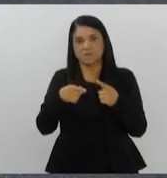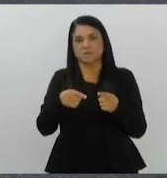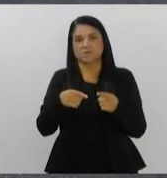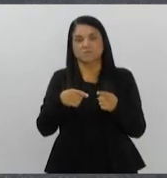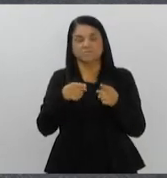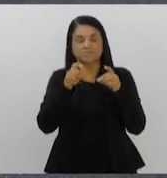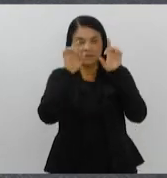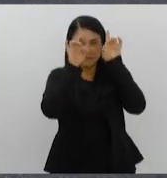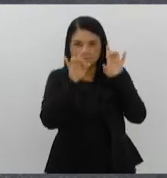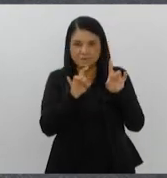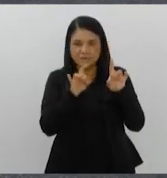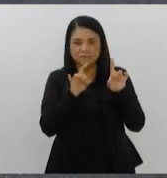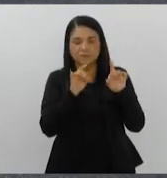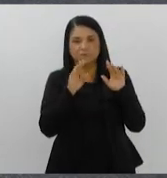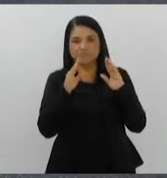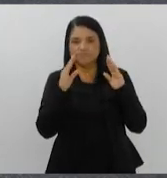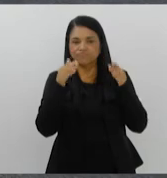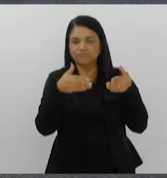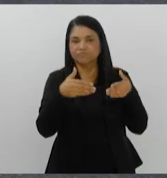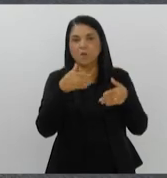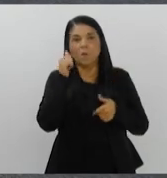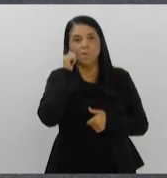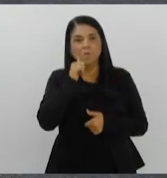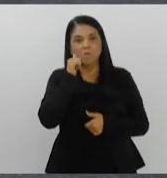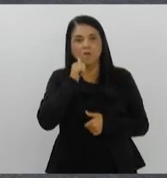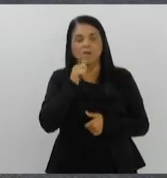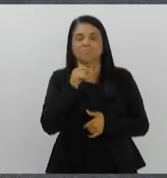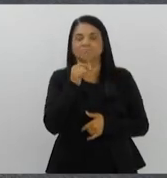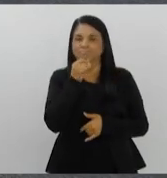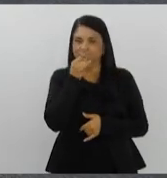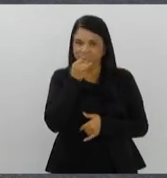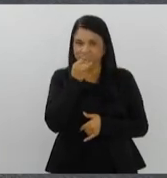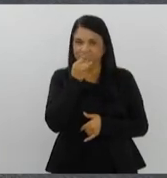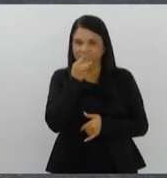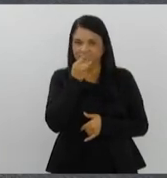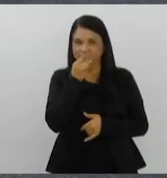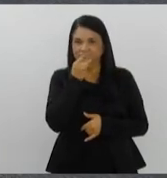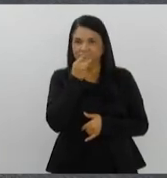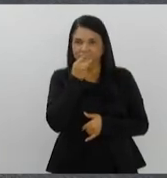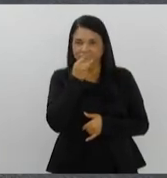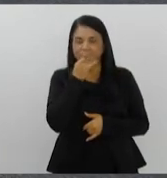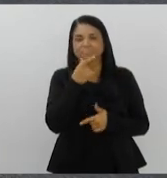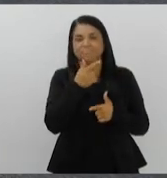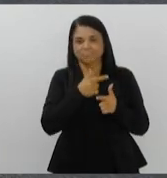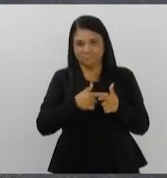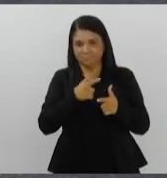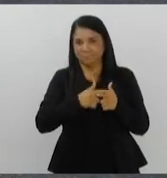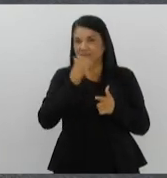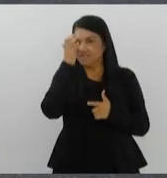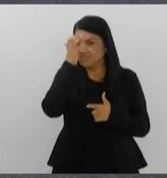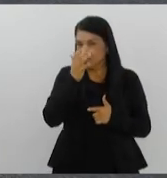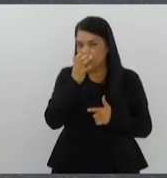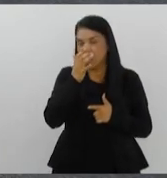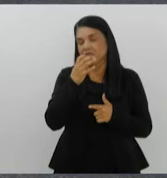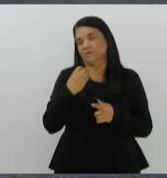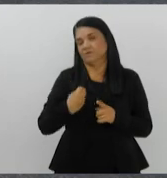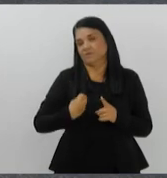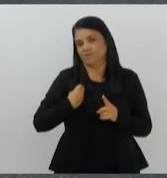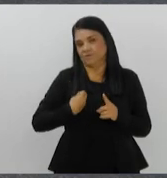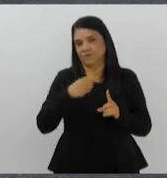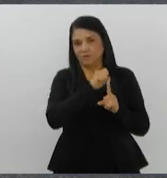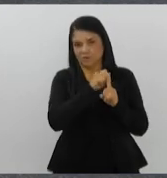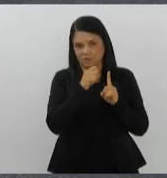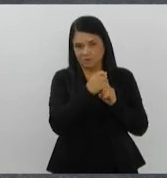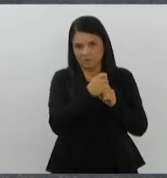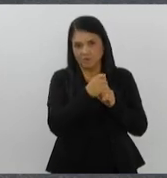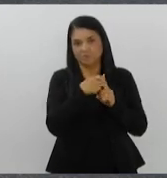contra a mulher, que, infelizmente, ainda é um dos males muito grandes que nós estamos vivendo na sociedade e aqui